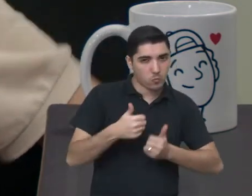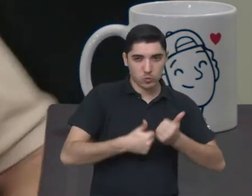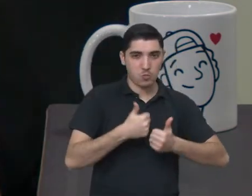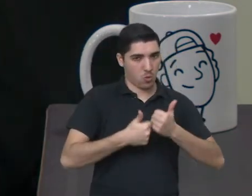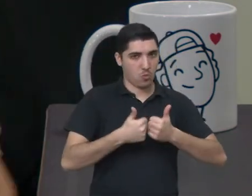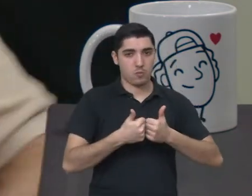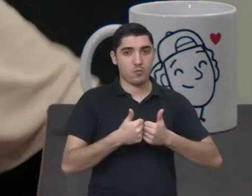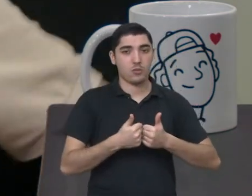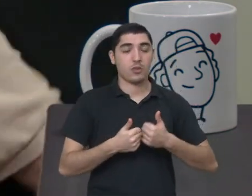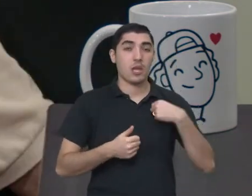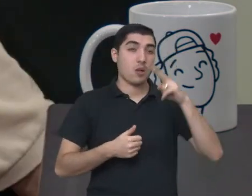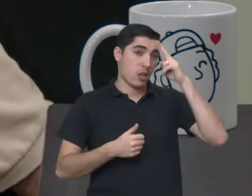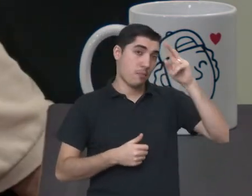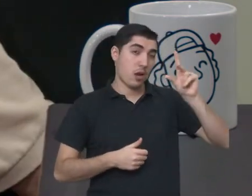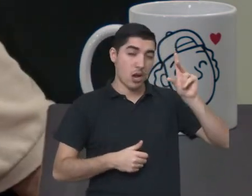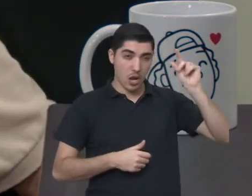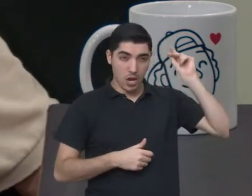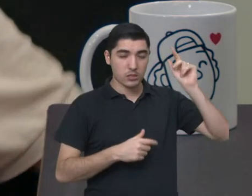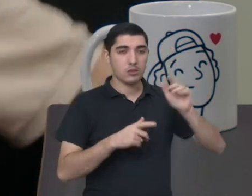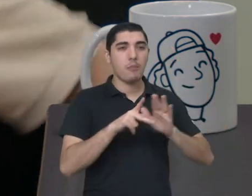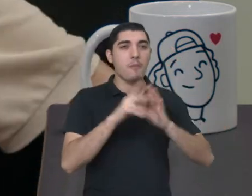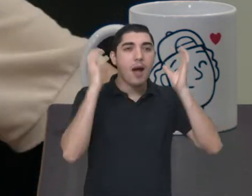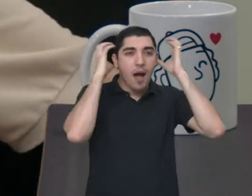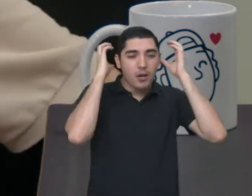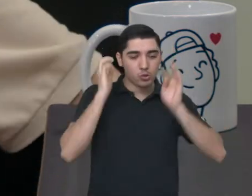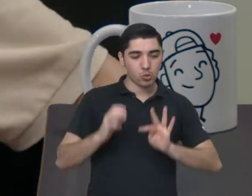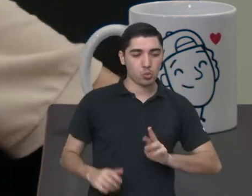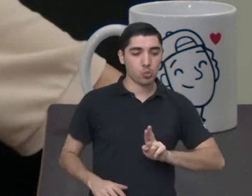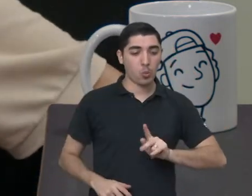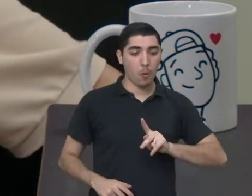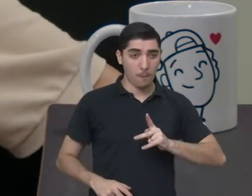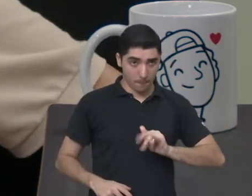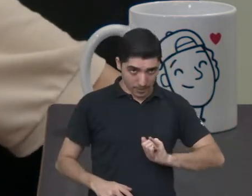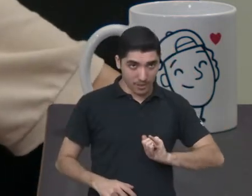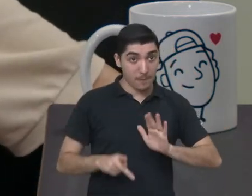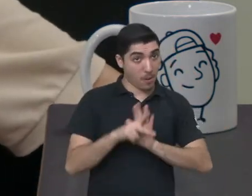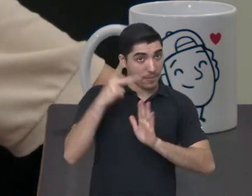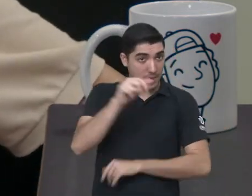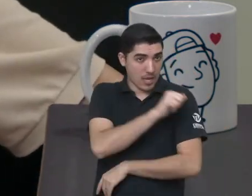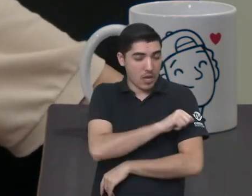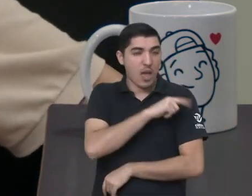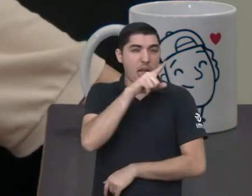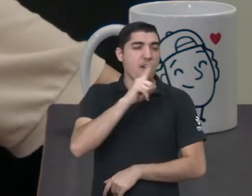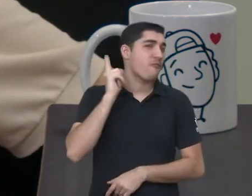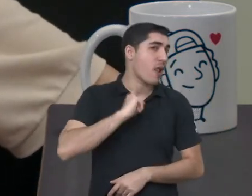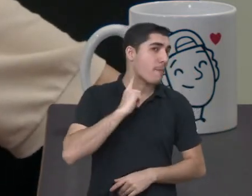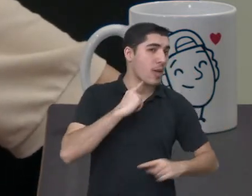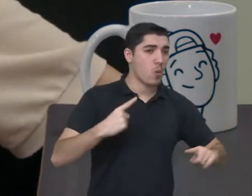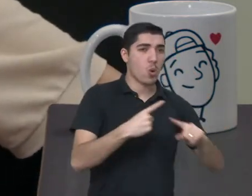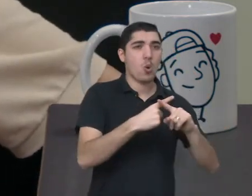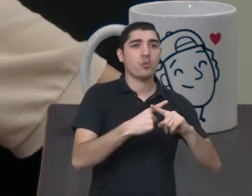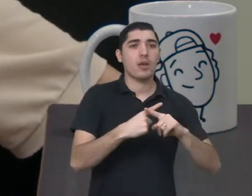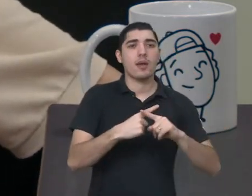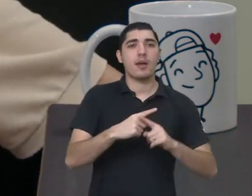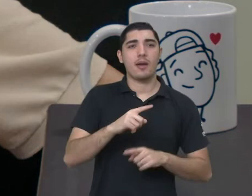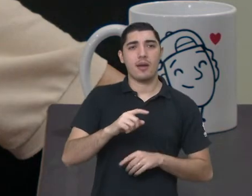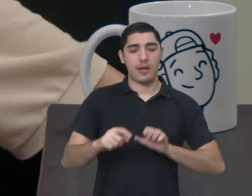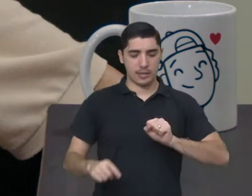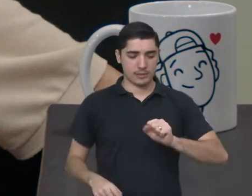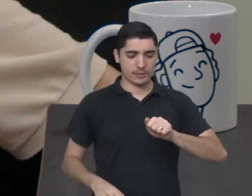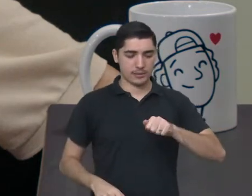senhora, postou os times entrarem em campo, que caiu um pé d'água aqui. Caraca, você tem história para contar, Você já foi massagista? Tinha muito, já